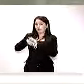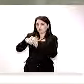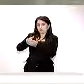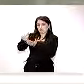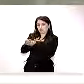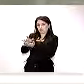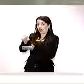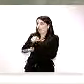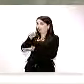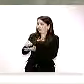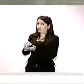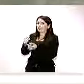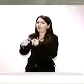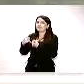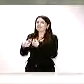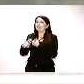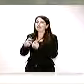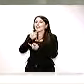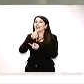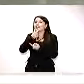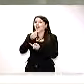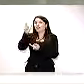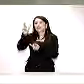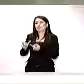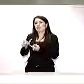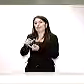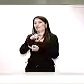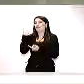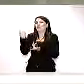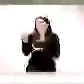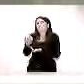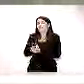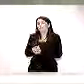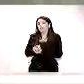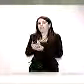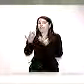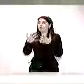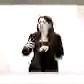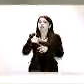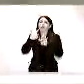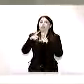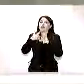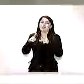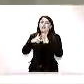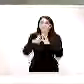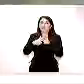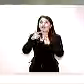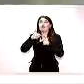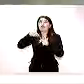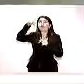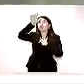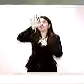a multa em face do falecimento do recorrente eu não quero ter problema no outro mundo o cara tá me